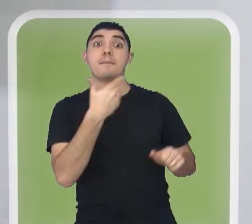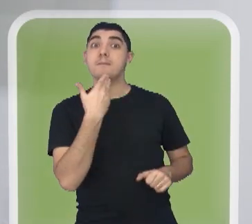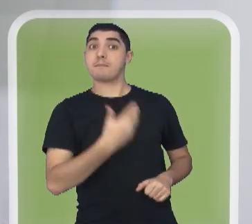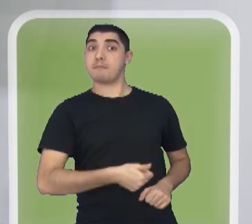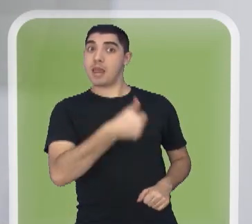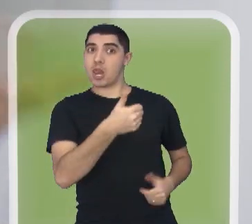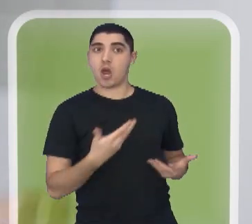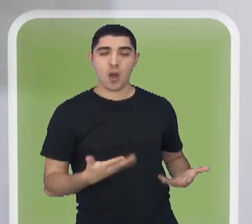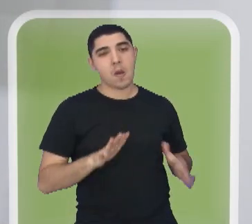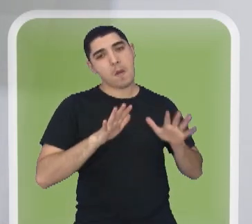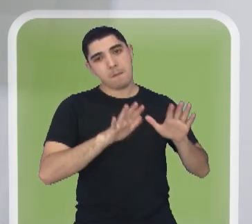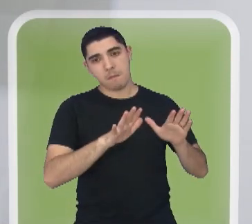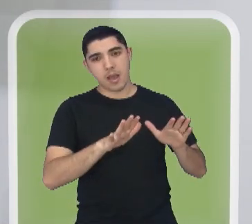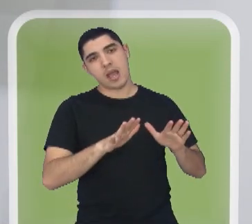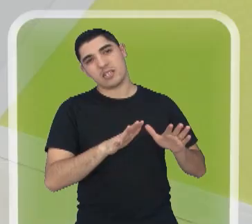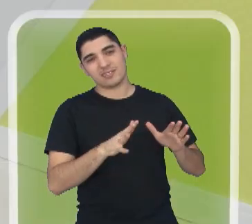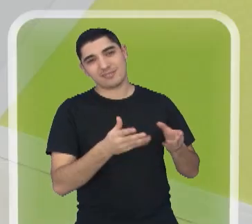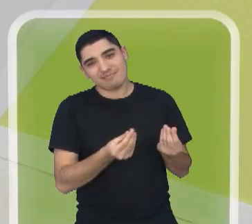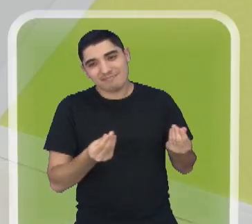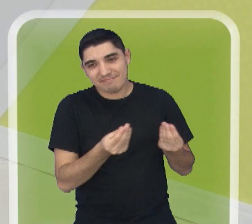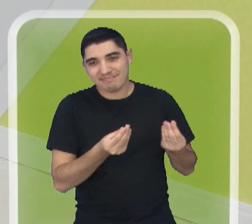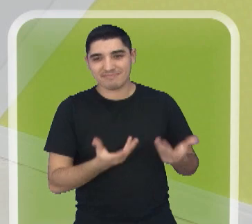mas não quer dizer muita coisa também.